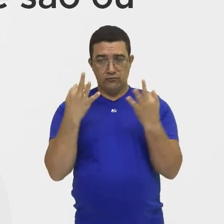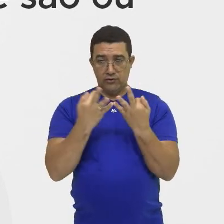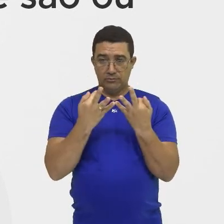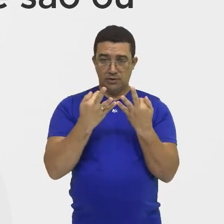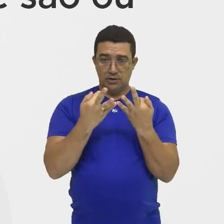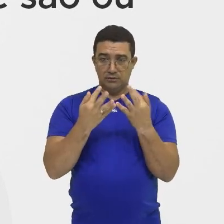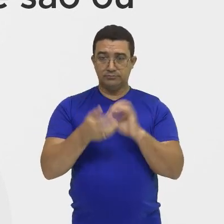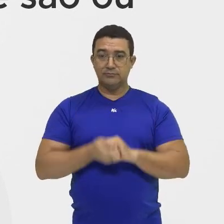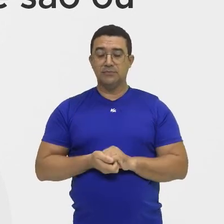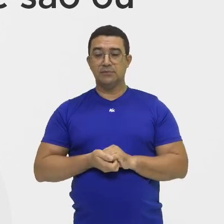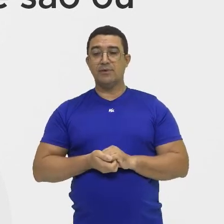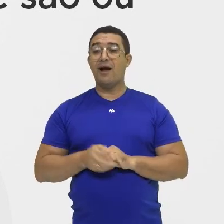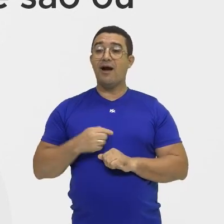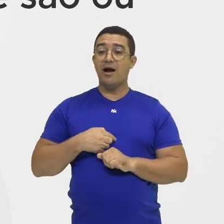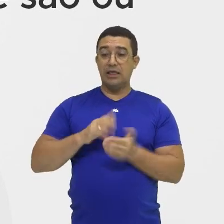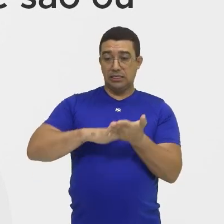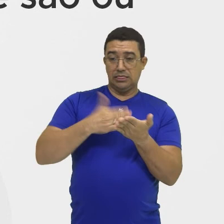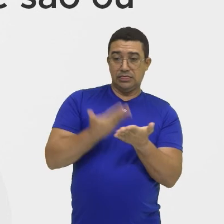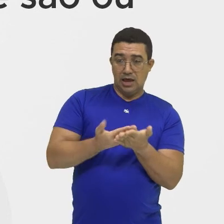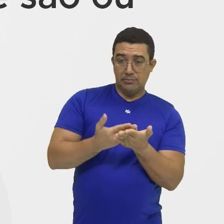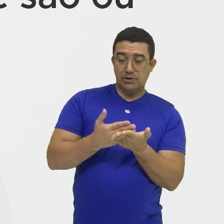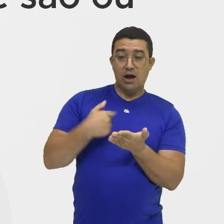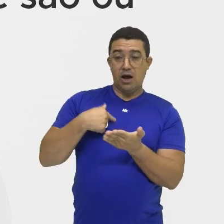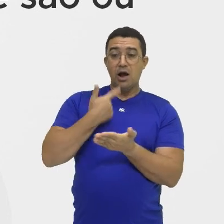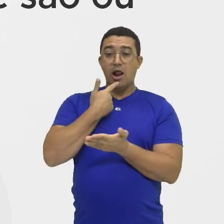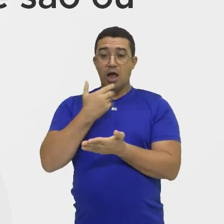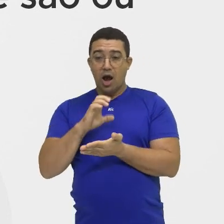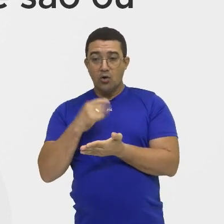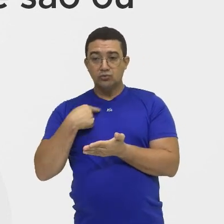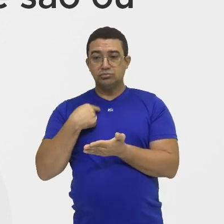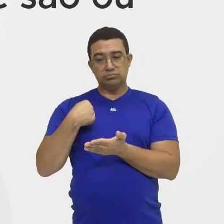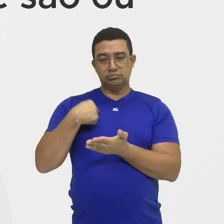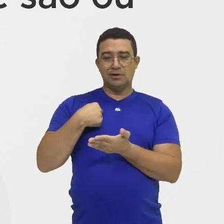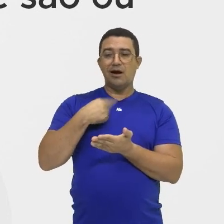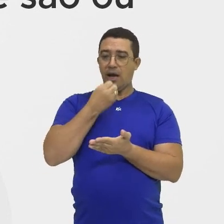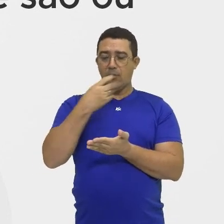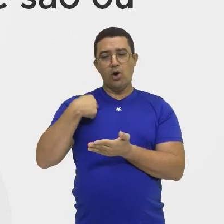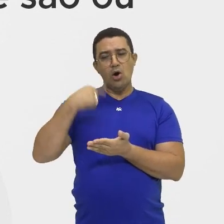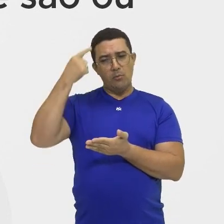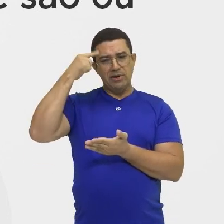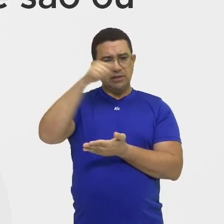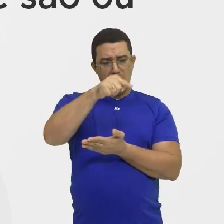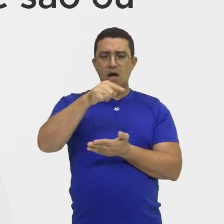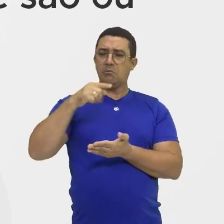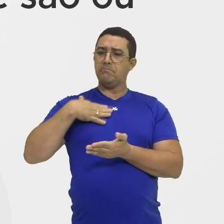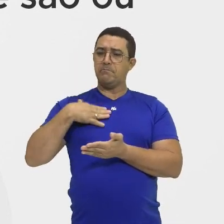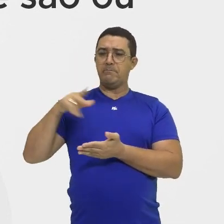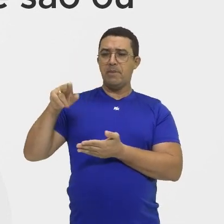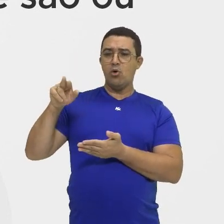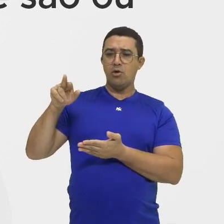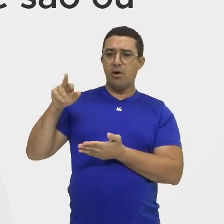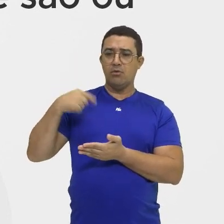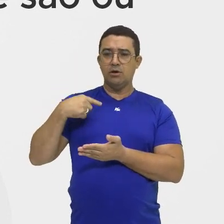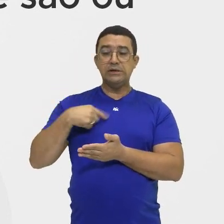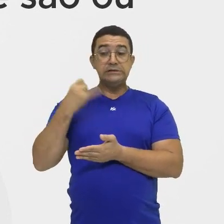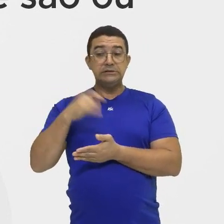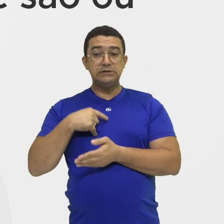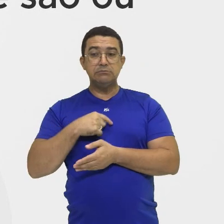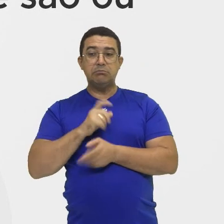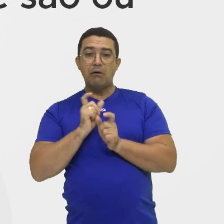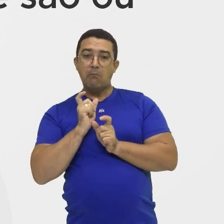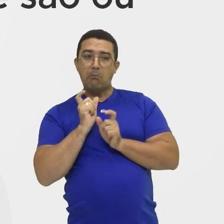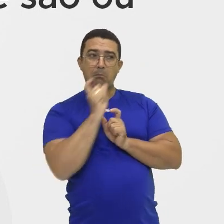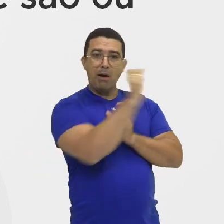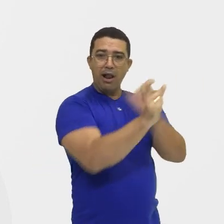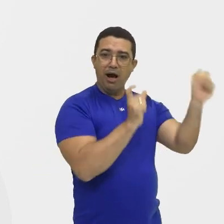o professor Cláudio aqui, o nosso intérprete, como meu irmão. Bom, se o professor Cláudio disser um desaforo para mim, ele já cometeu uma